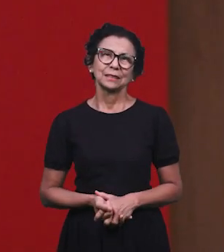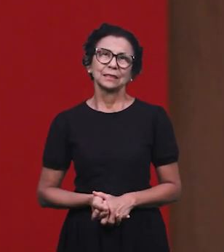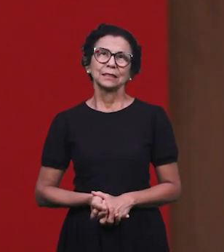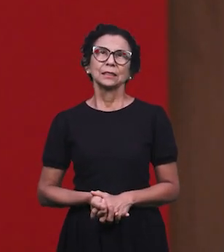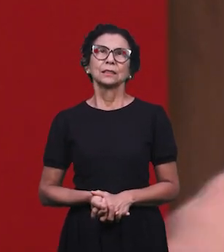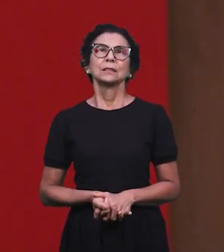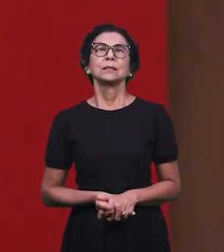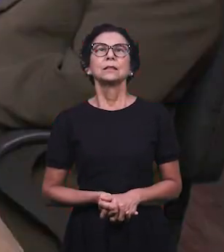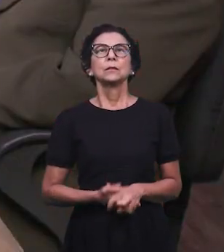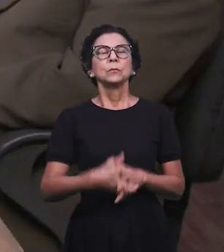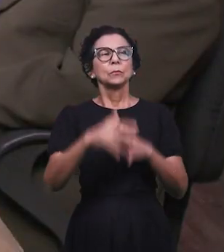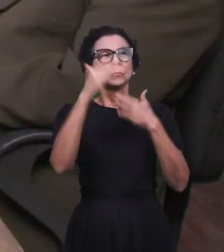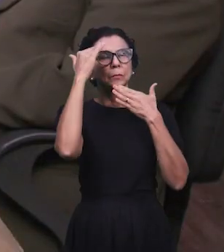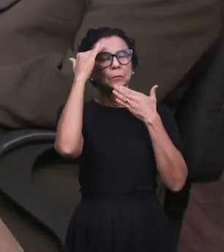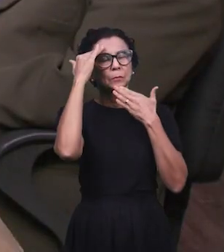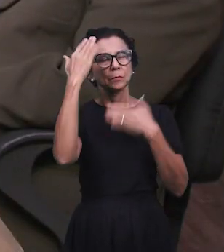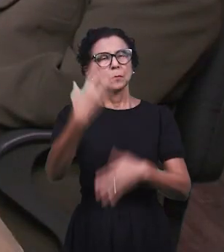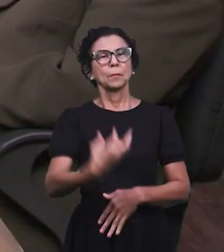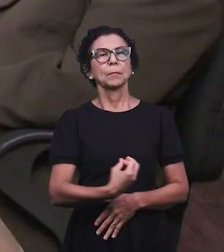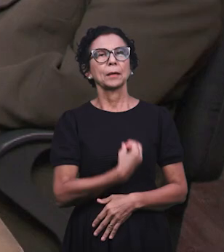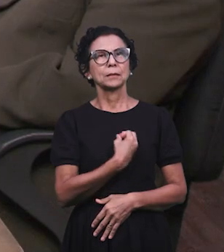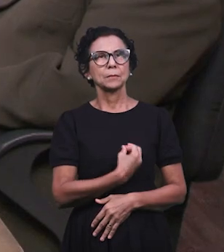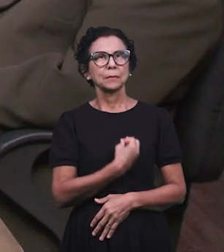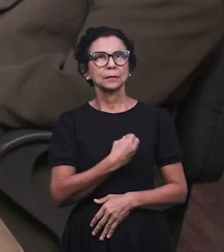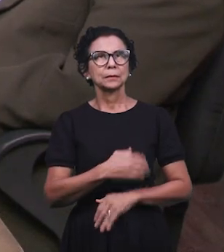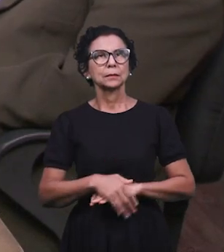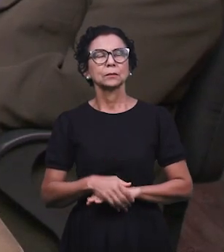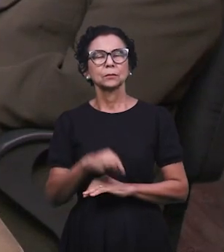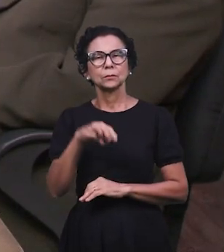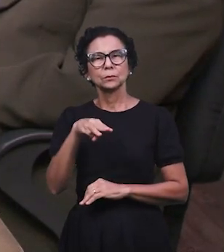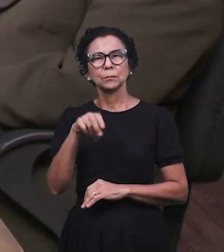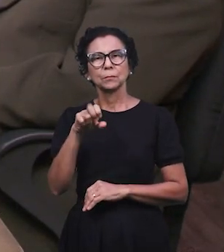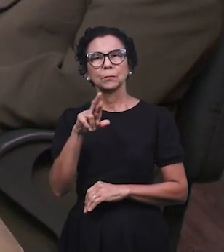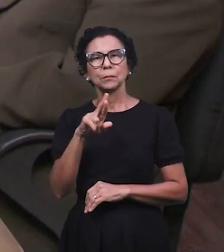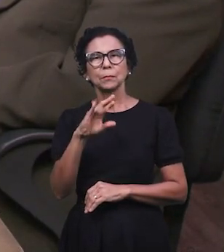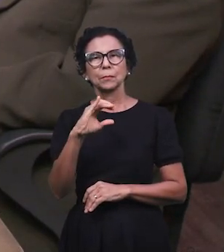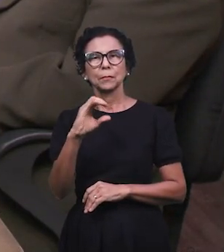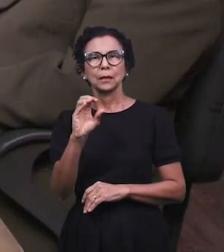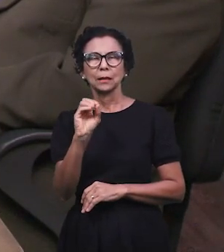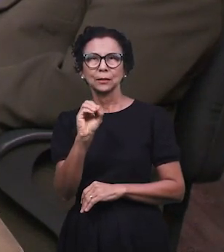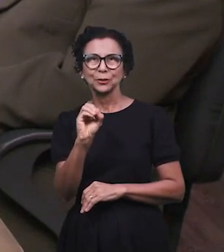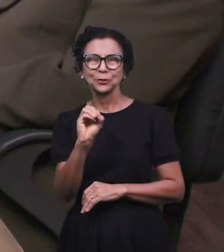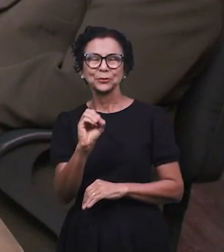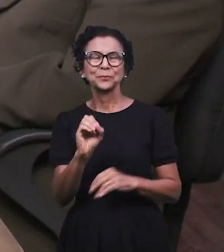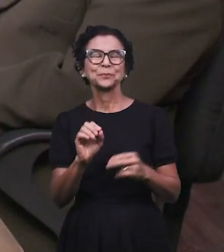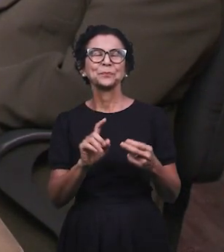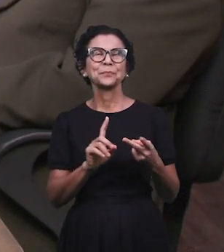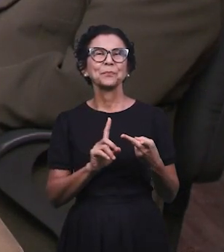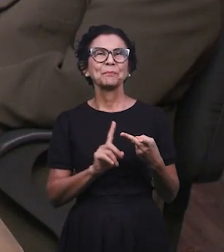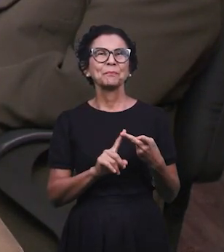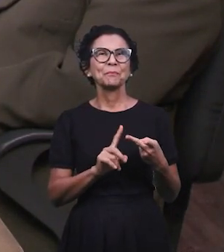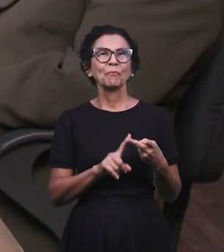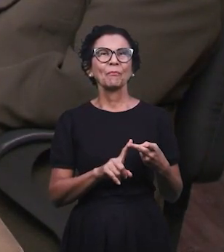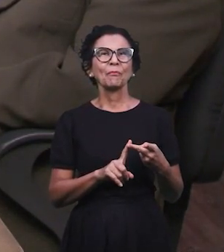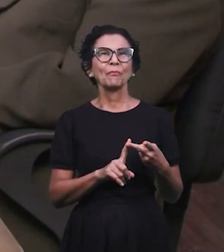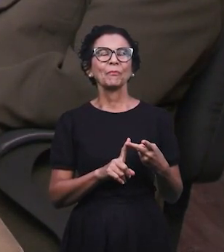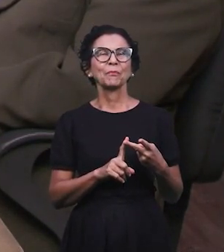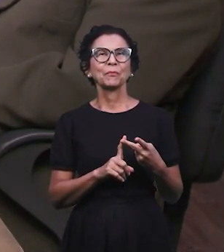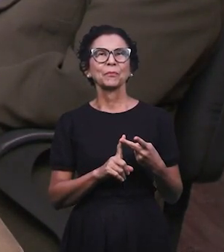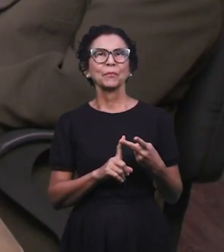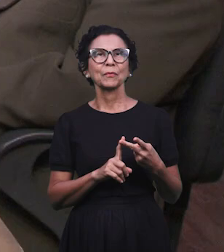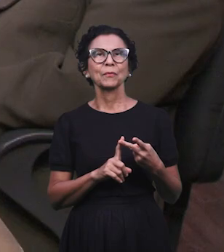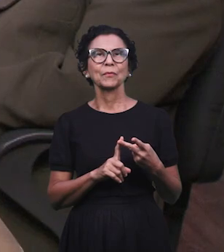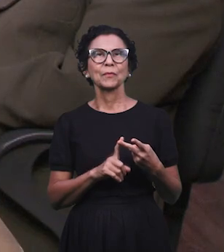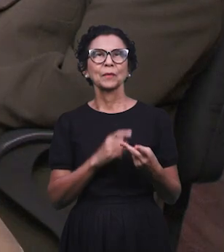Queria agradecer a participação do Coronel Mário Pedrosa. A paz do Senhor, até a próxima oportunidade, Jesus. Viu?